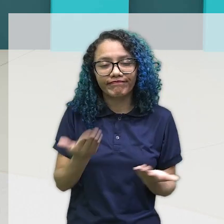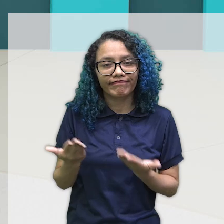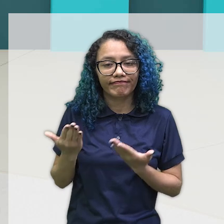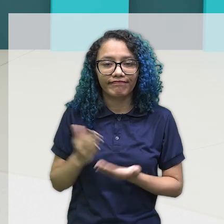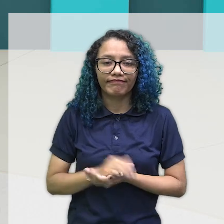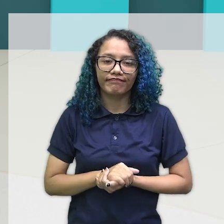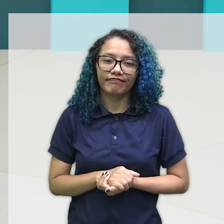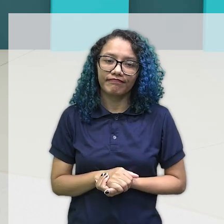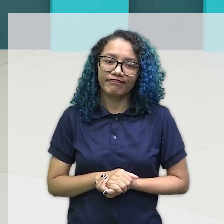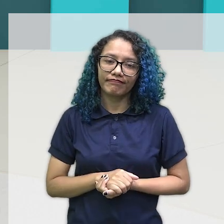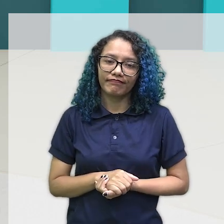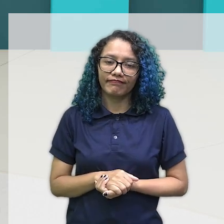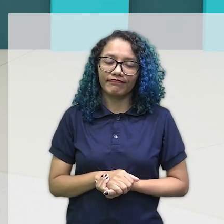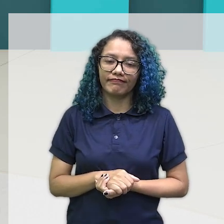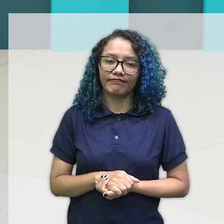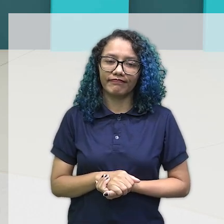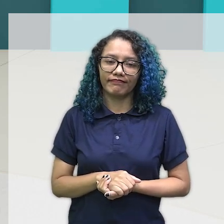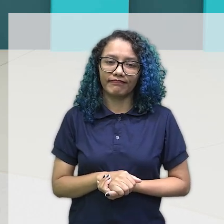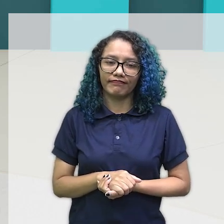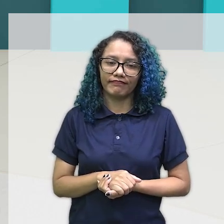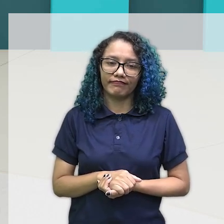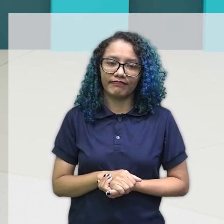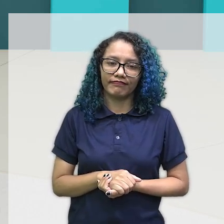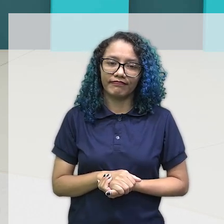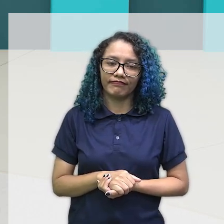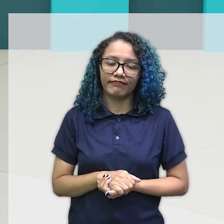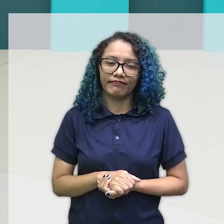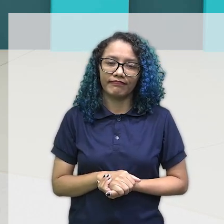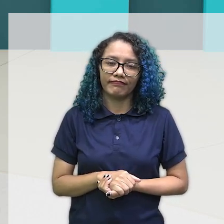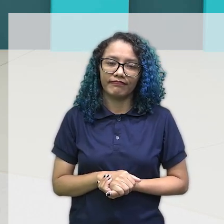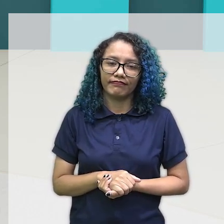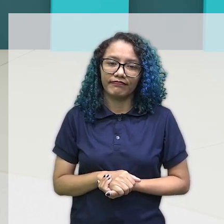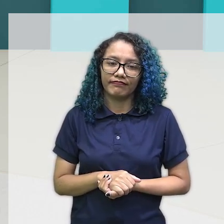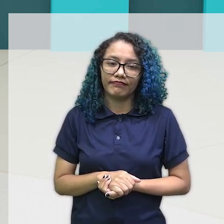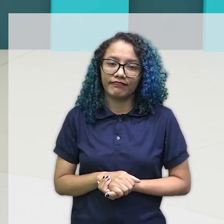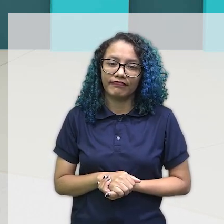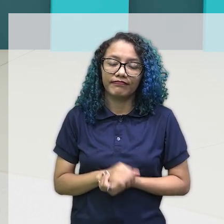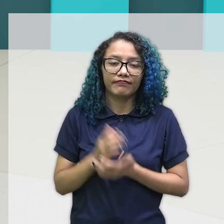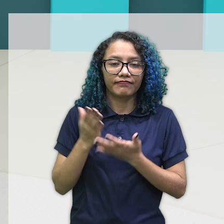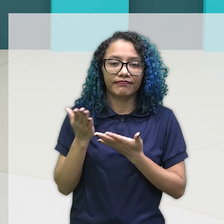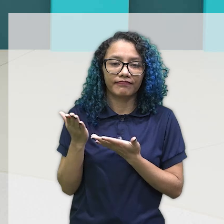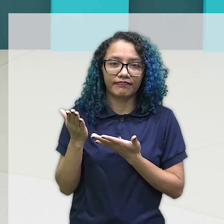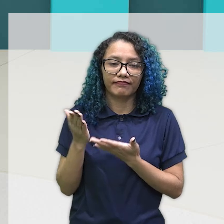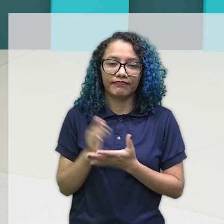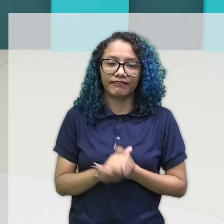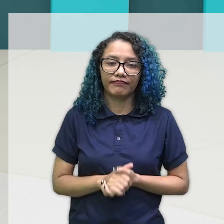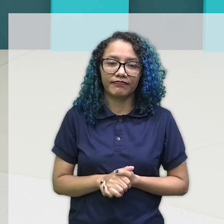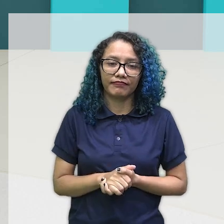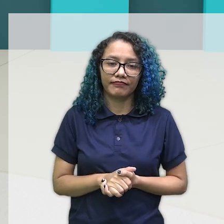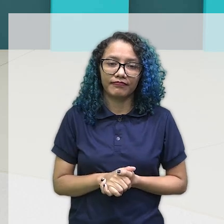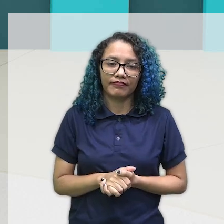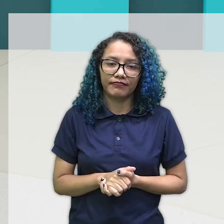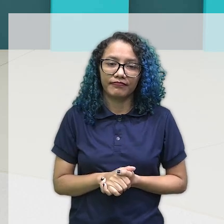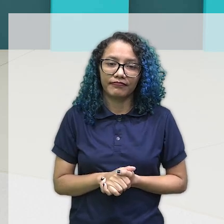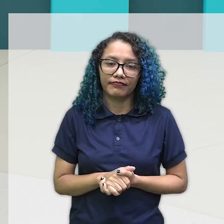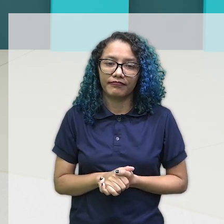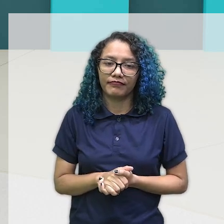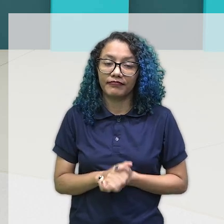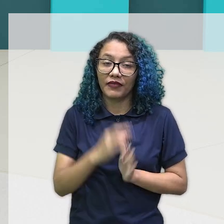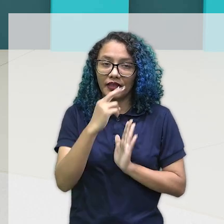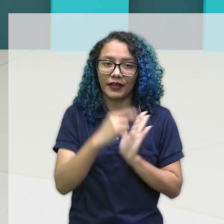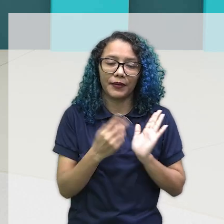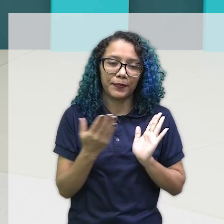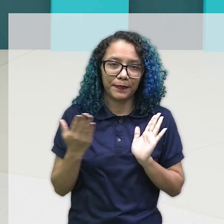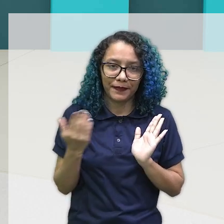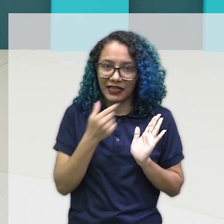Então, facts about Parintins Festival. Facts about Parintins Festival. Nós